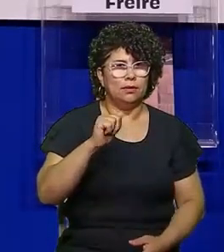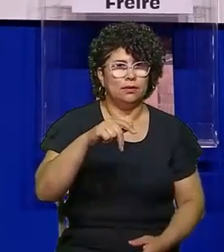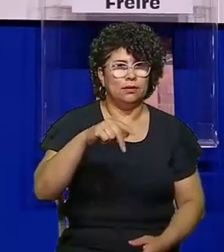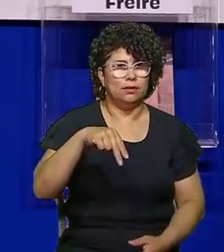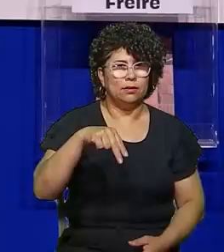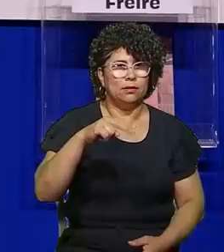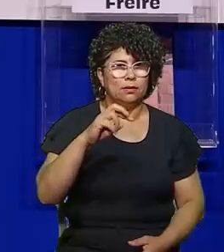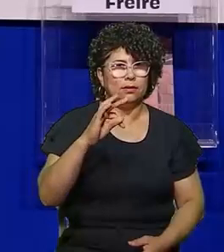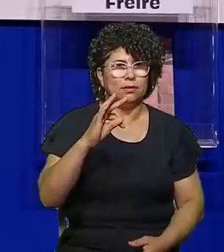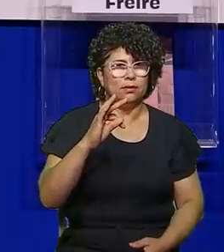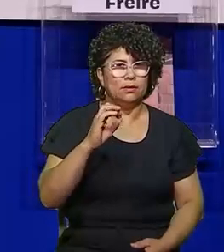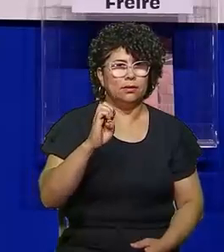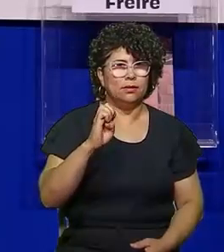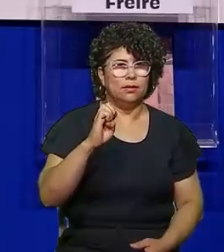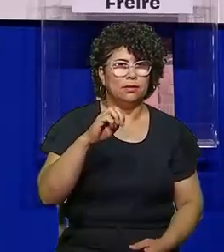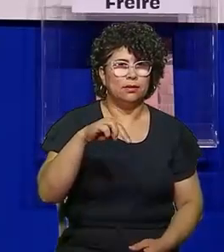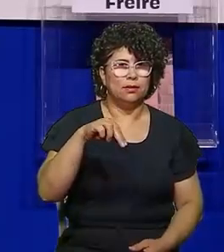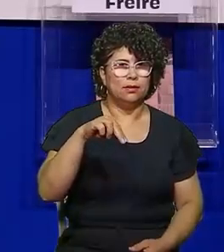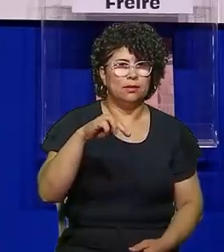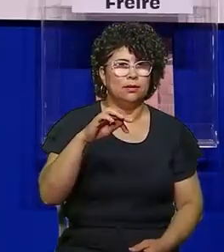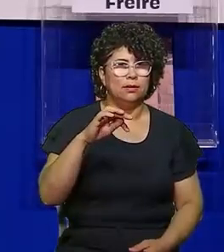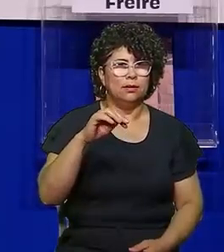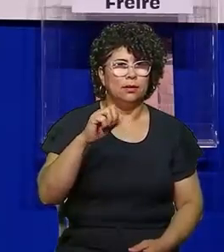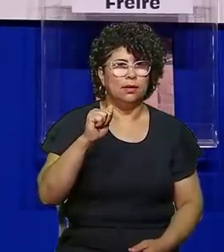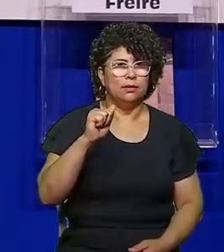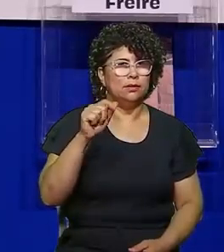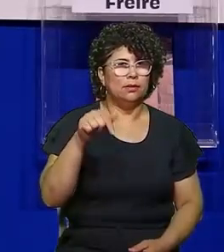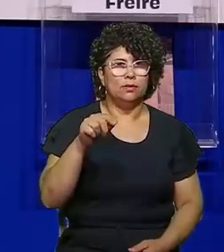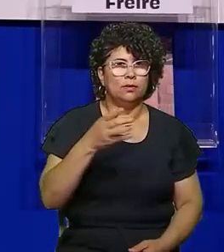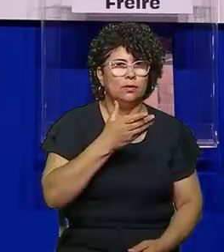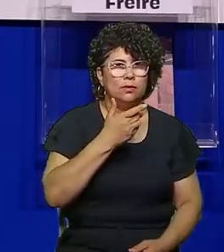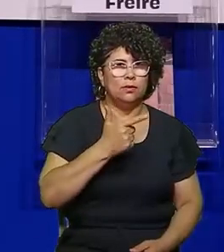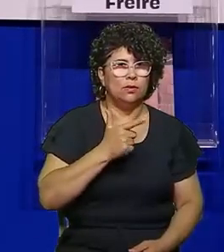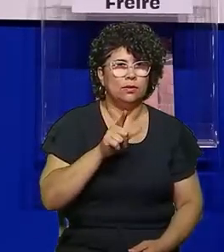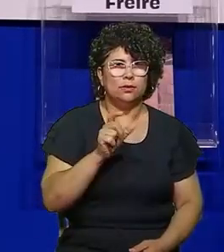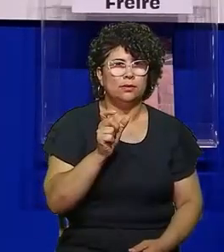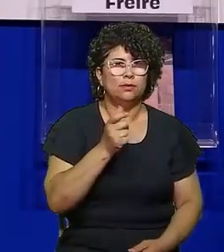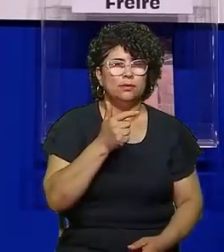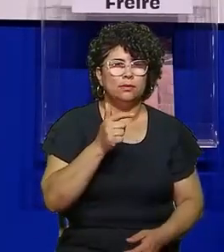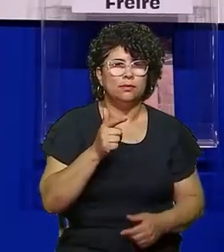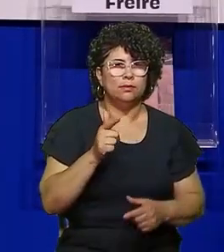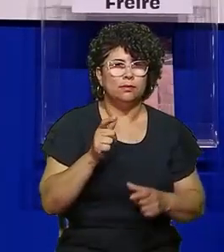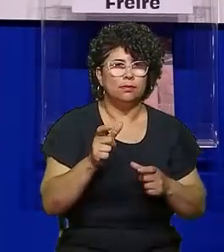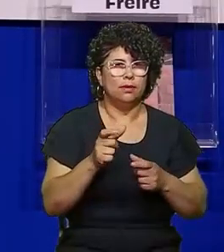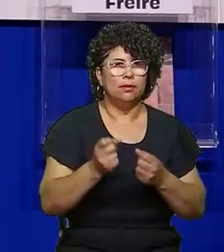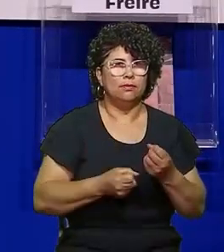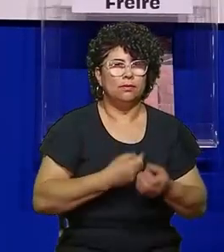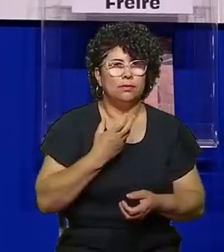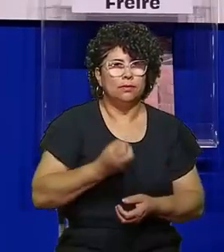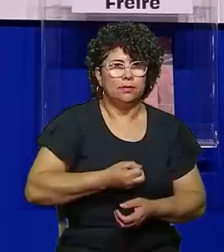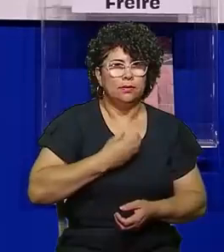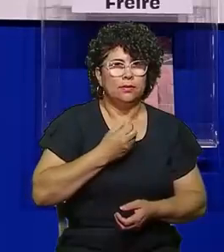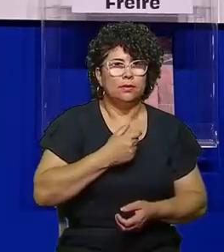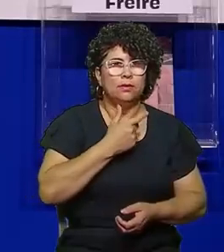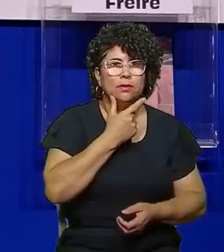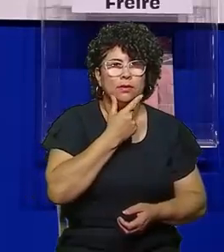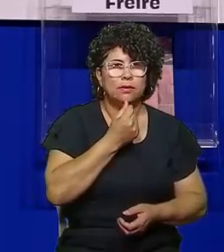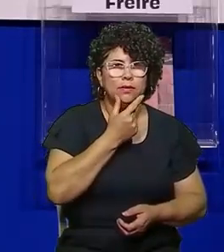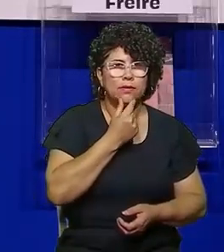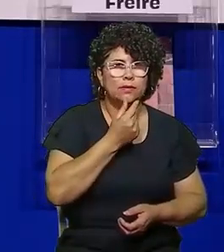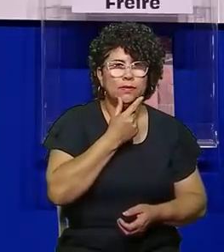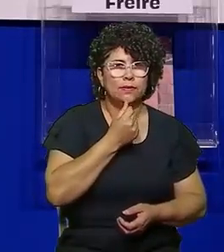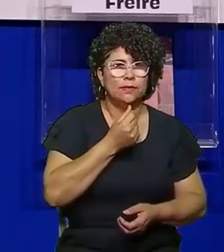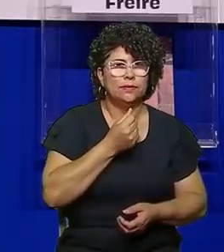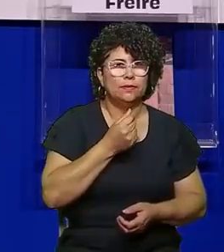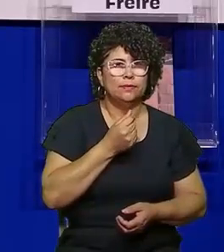Então eu atualizaria o que o Ezra Pound disse. Os poetas são as antenas da espécie